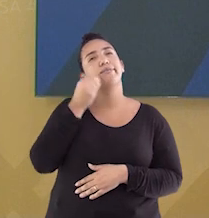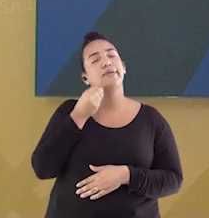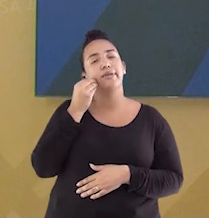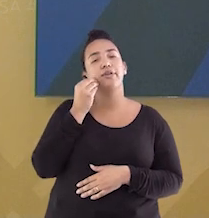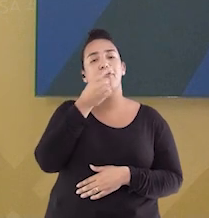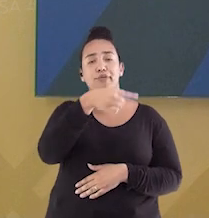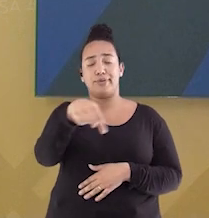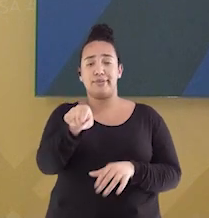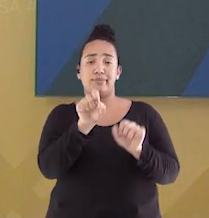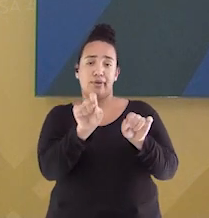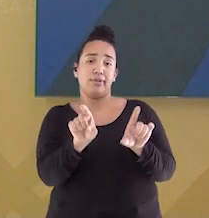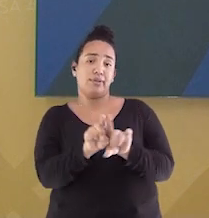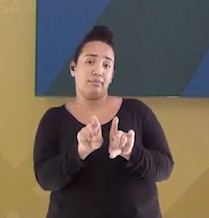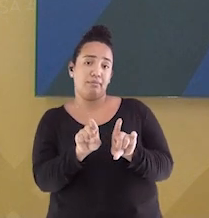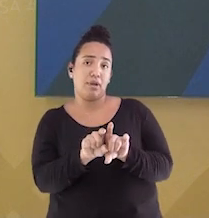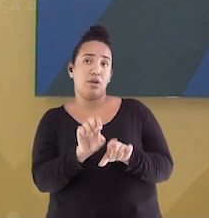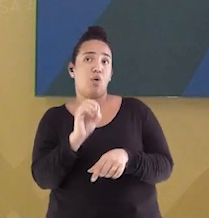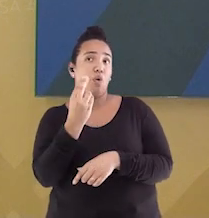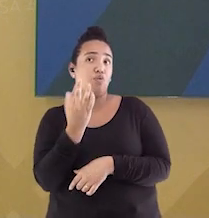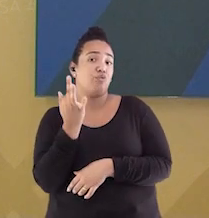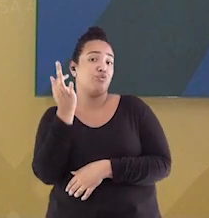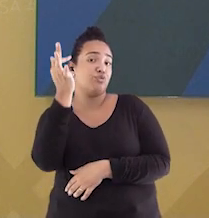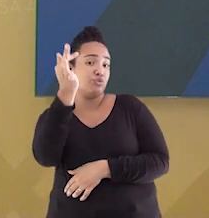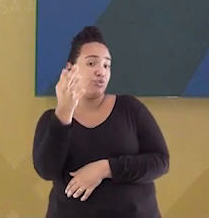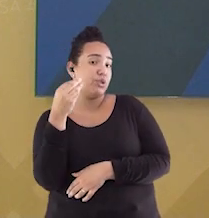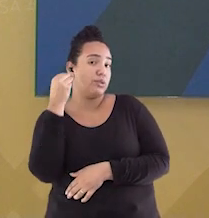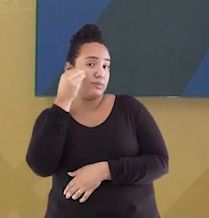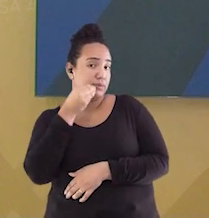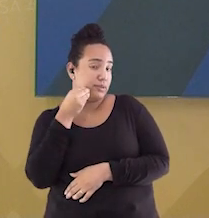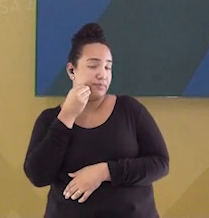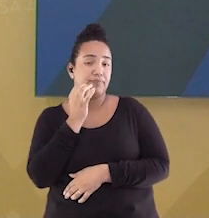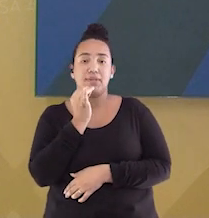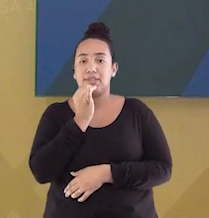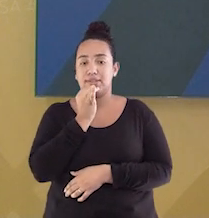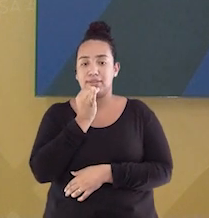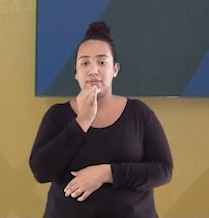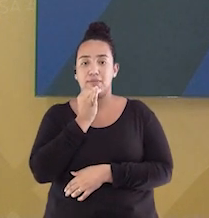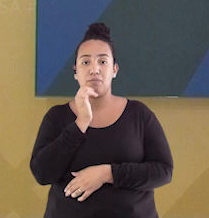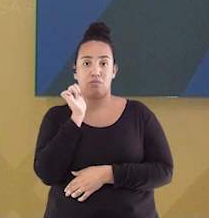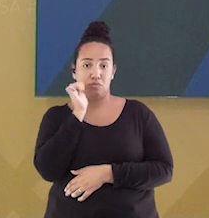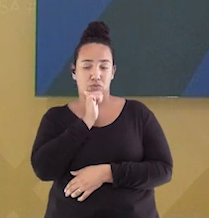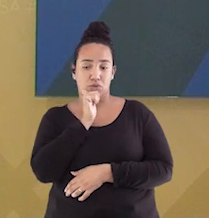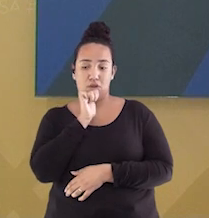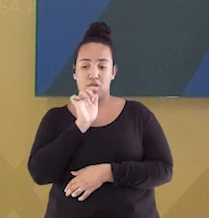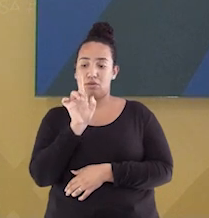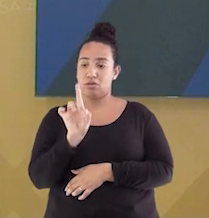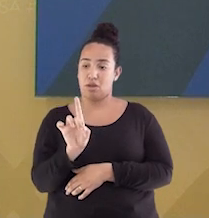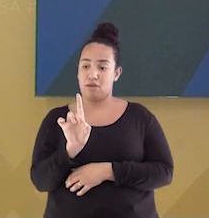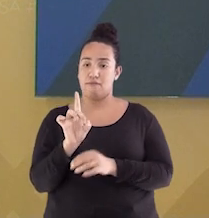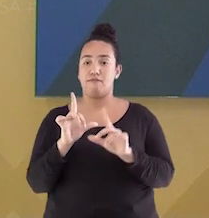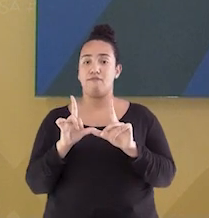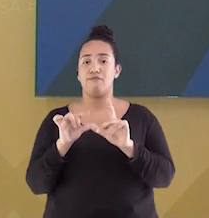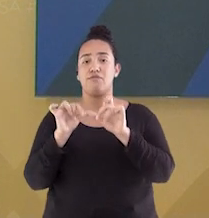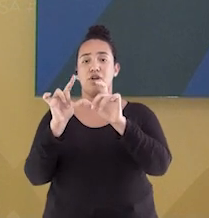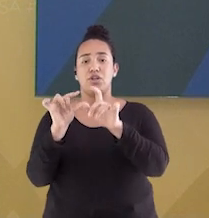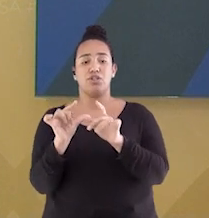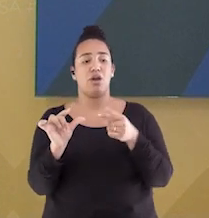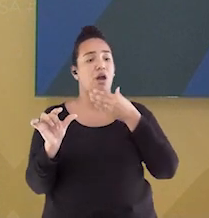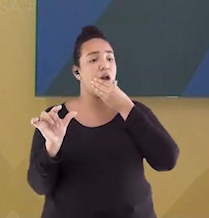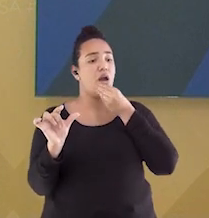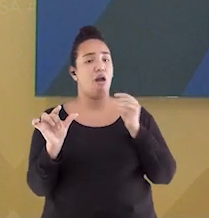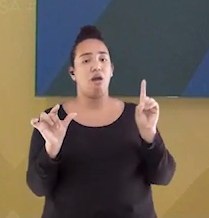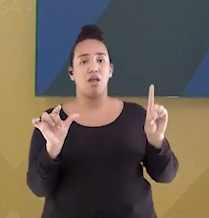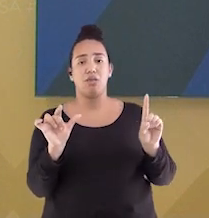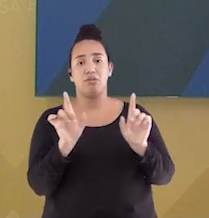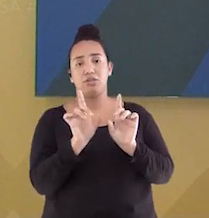ainda vão passar. Imagine um casal em que a mulher teve que viajar e ficar longe do namorado. Pensa como é